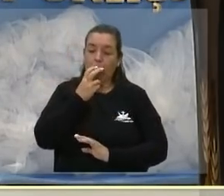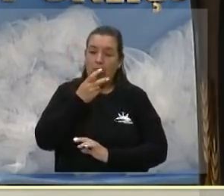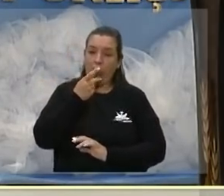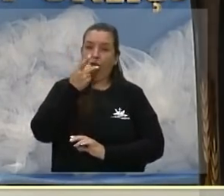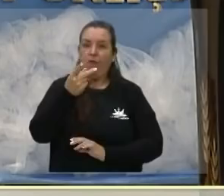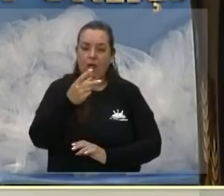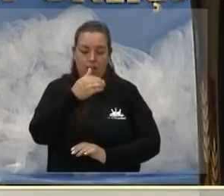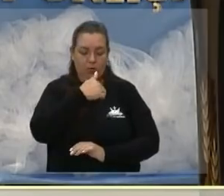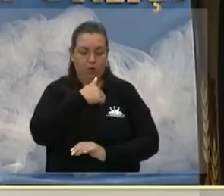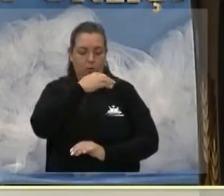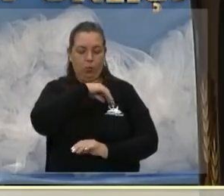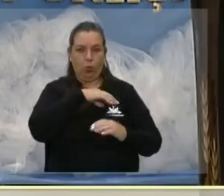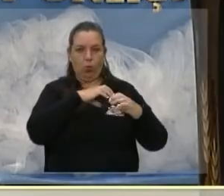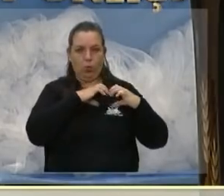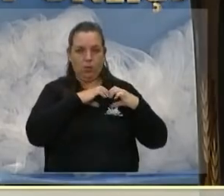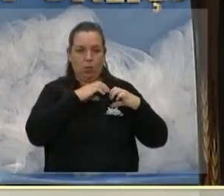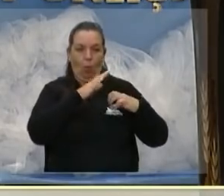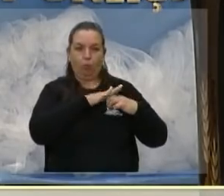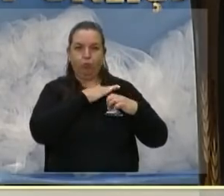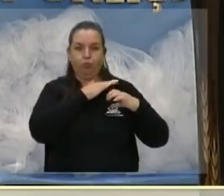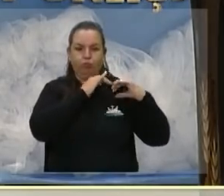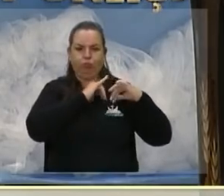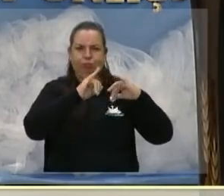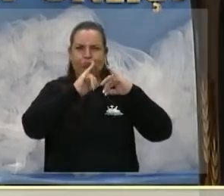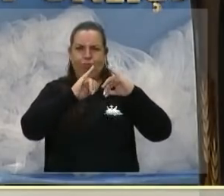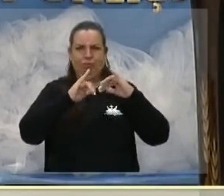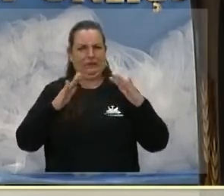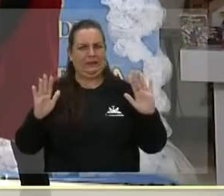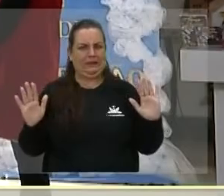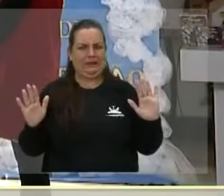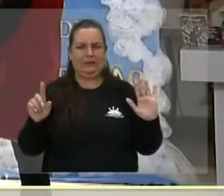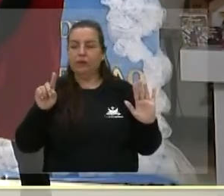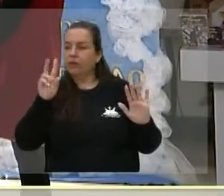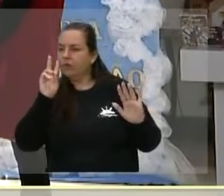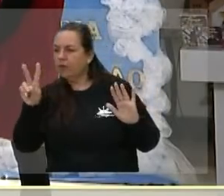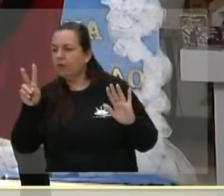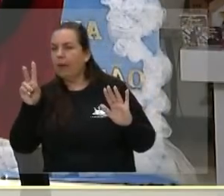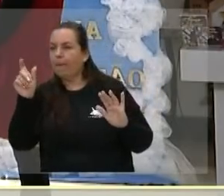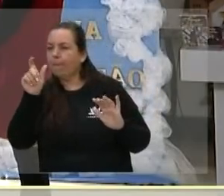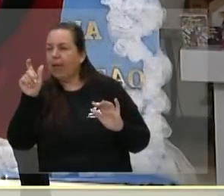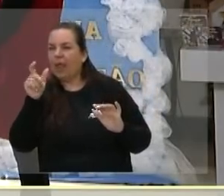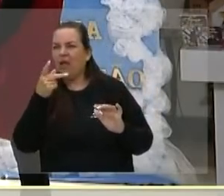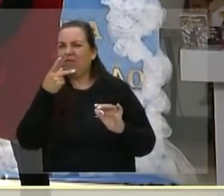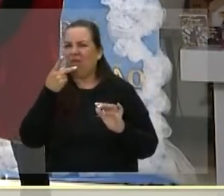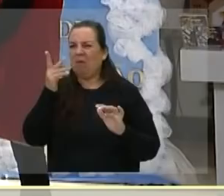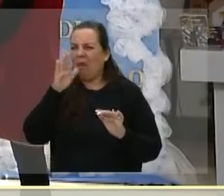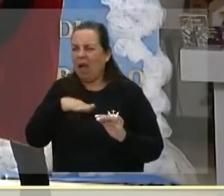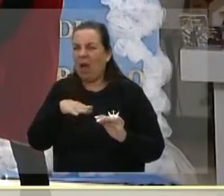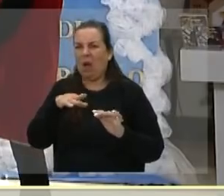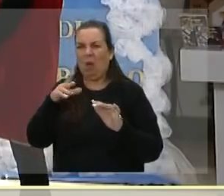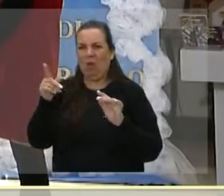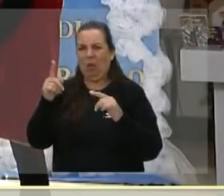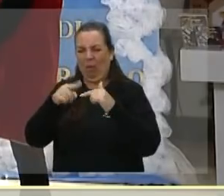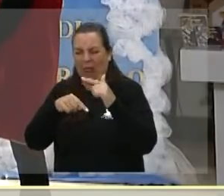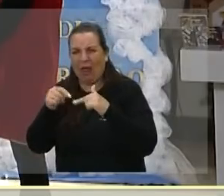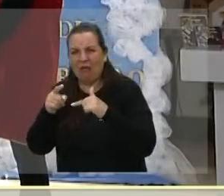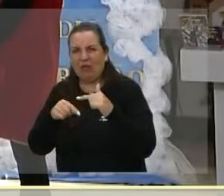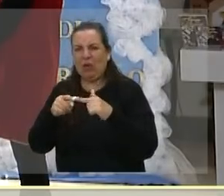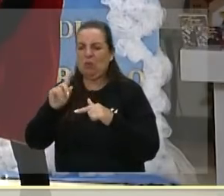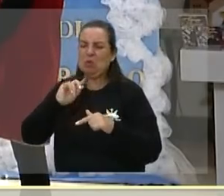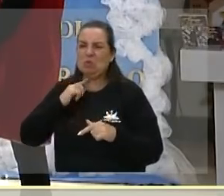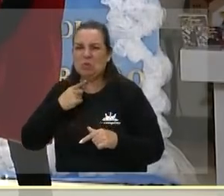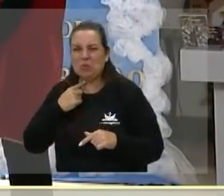está cheio se você escuta um dos teus colegas não palavras obscenas thorpe um linguajar